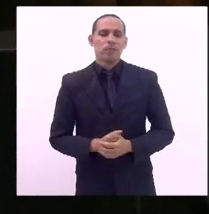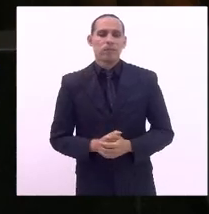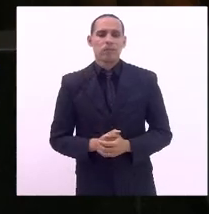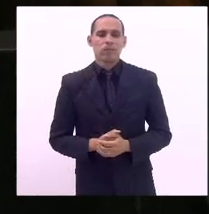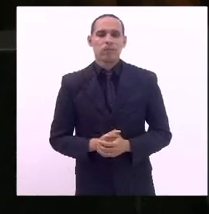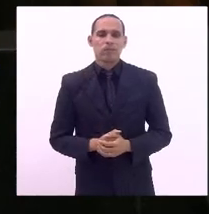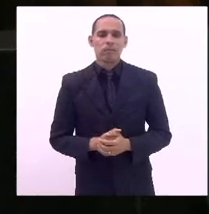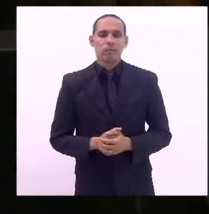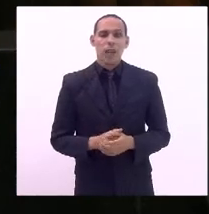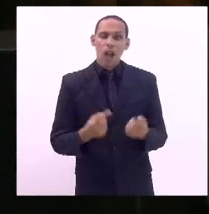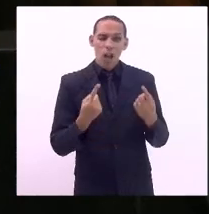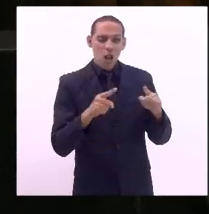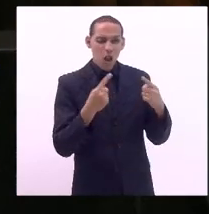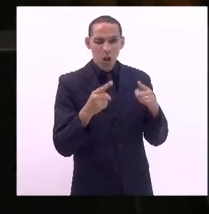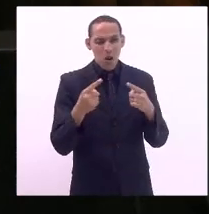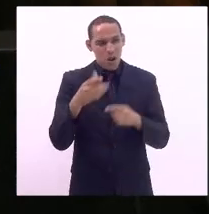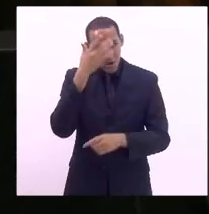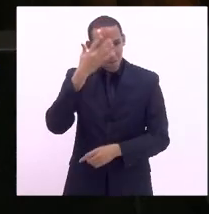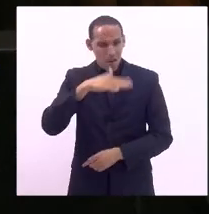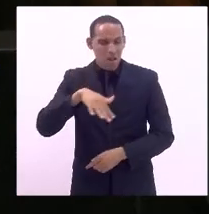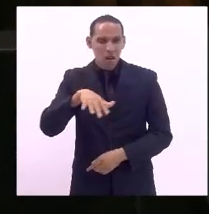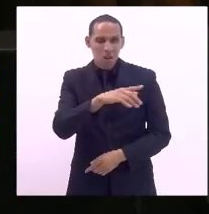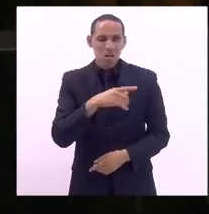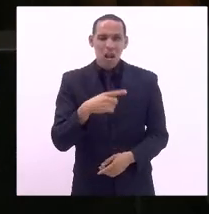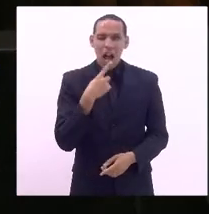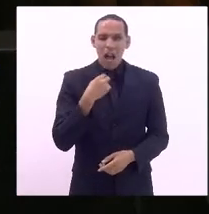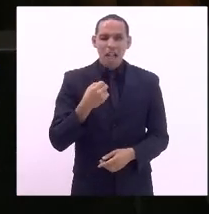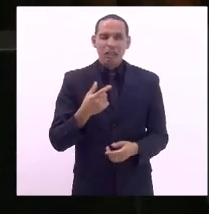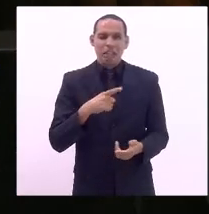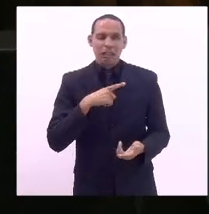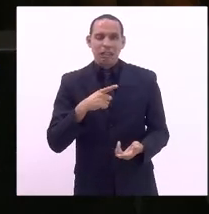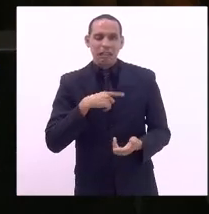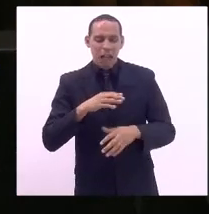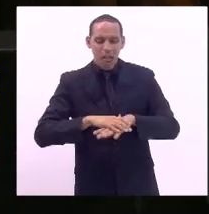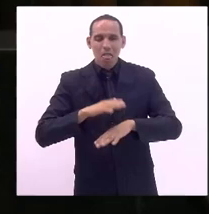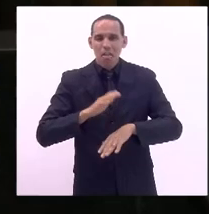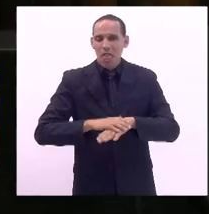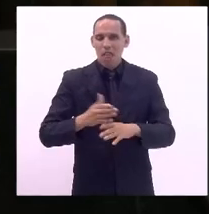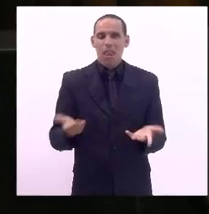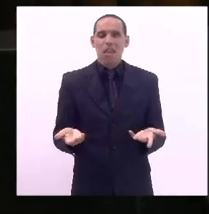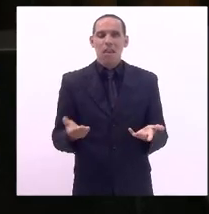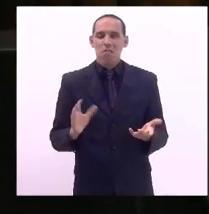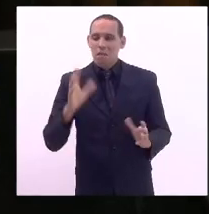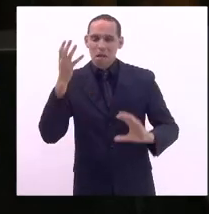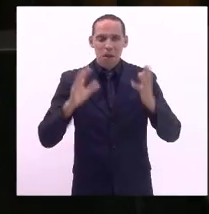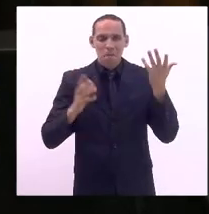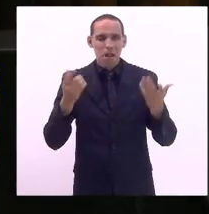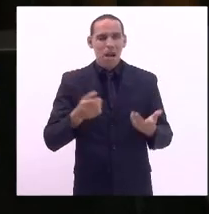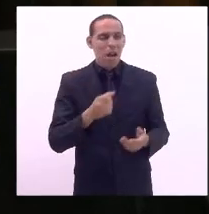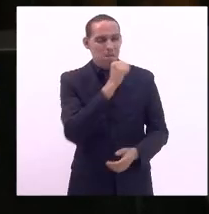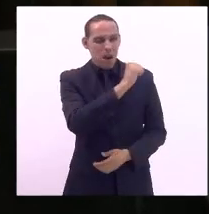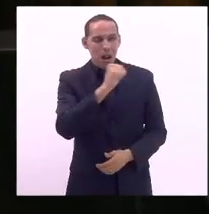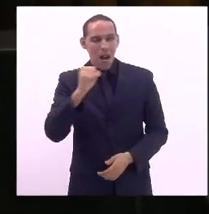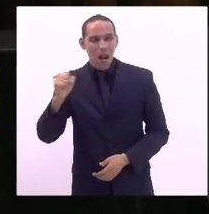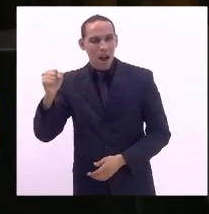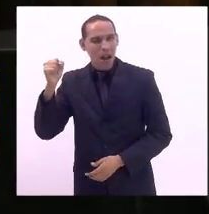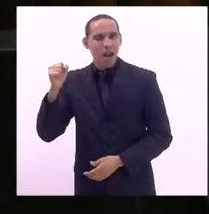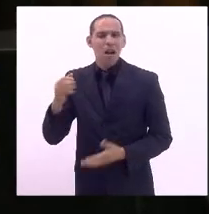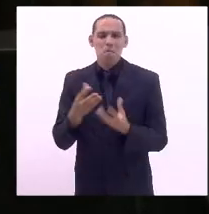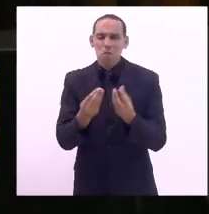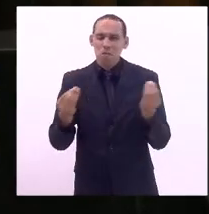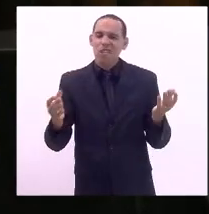contra revolucionários sanguinários que na história já mataram muita gente. E é muito bom que a gente